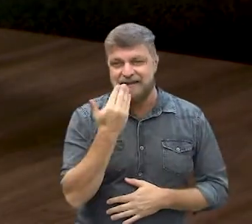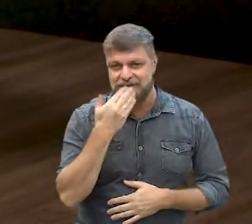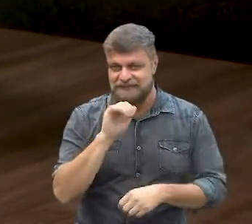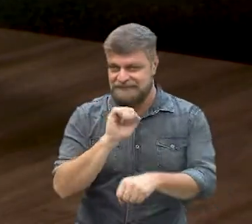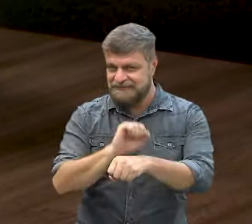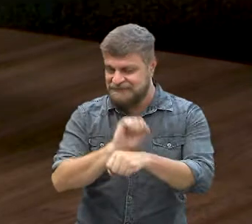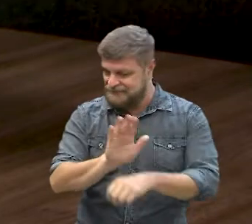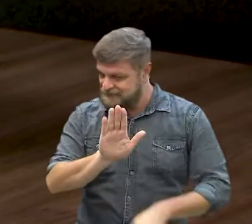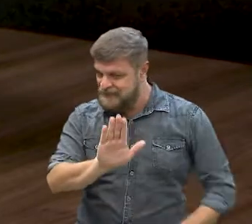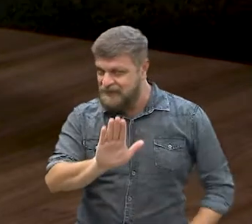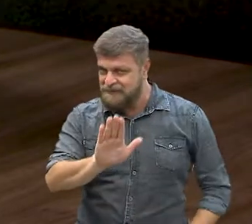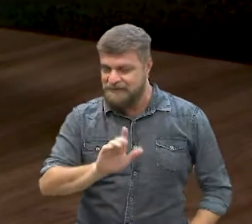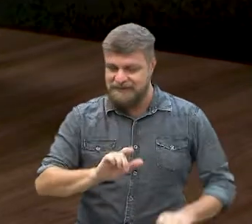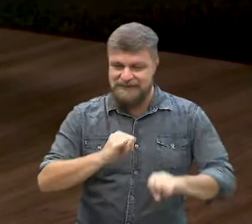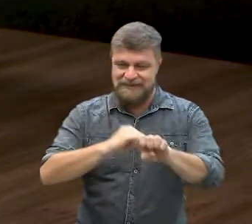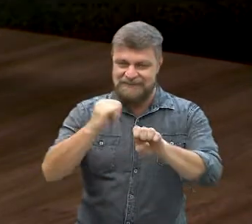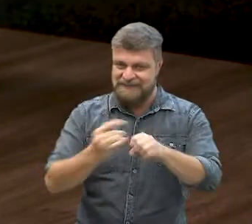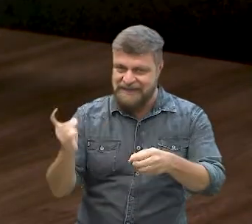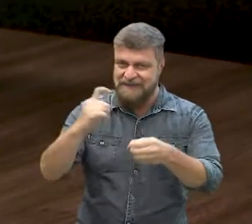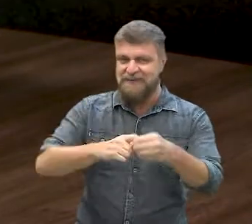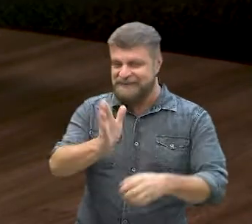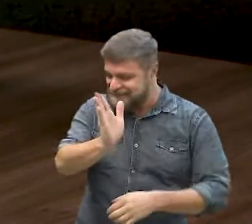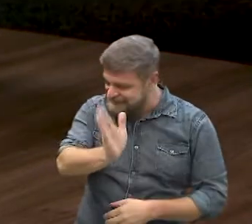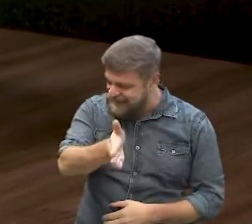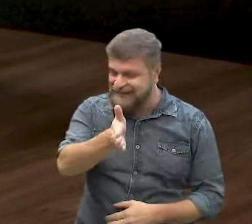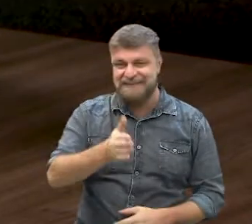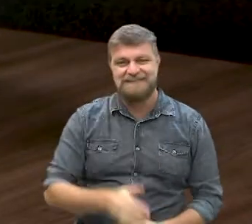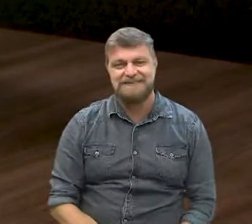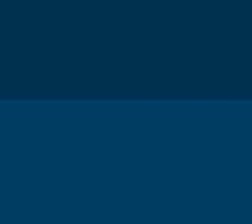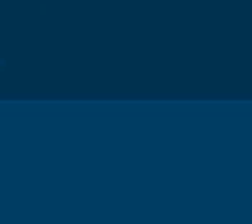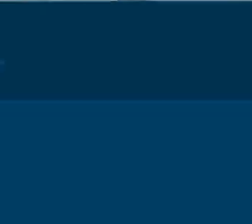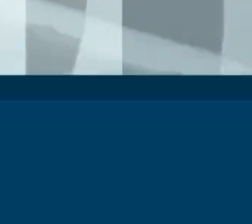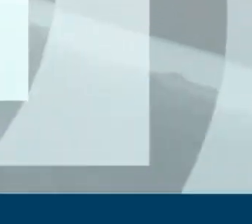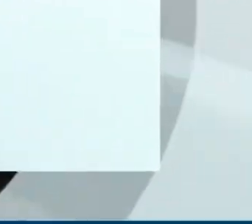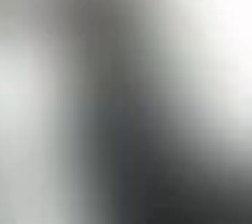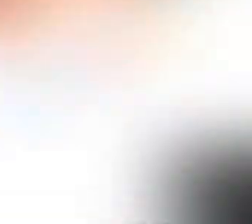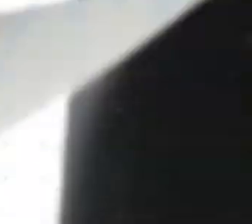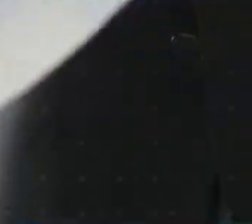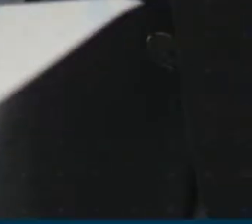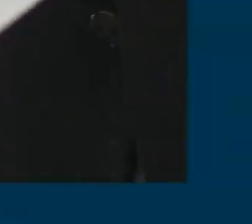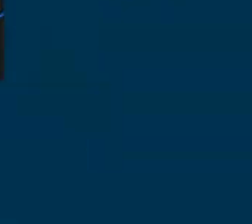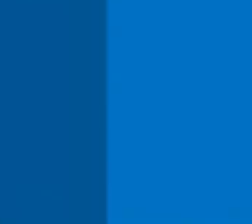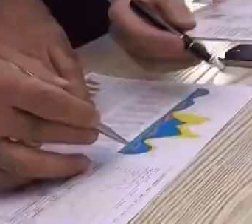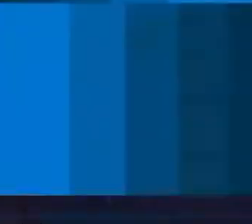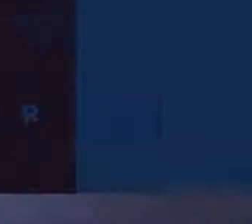de alimentação. Não saia daí que o Ser Empreendedor volta já já.